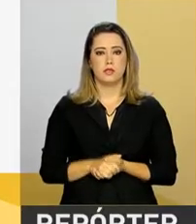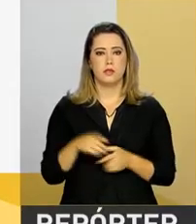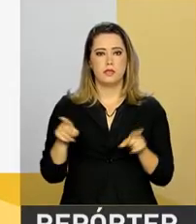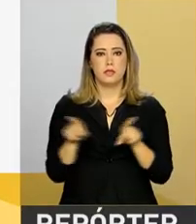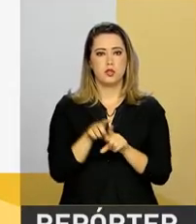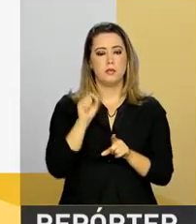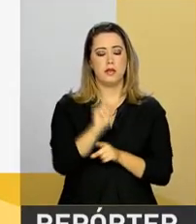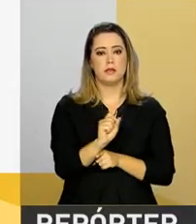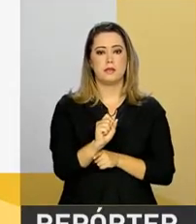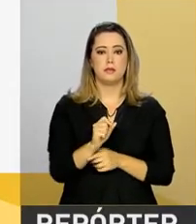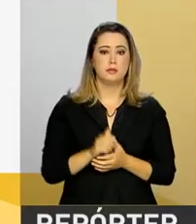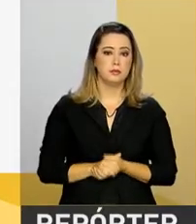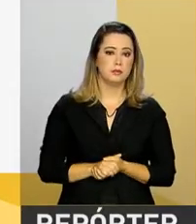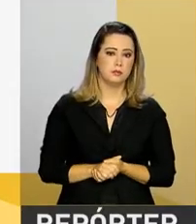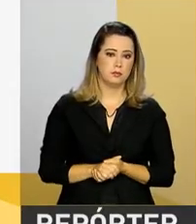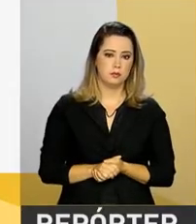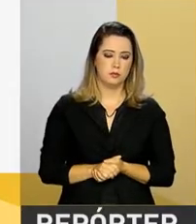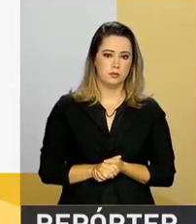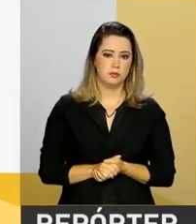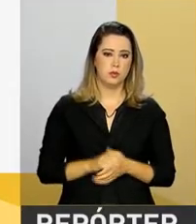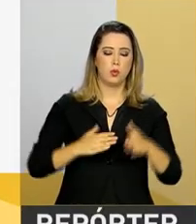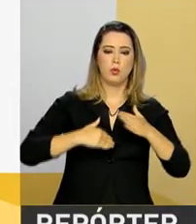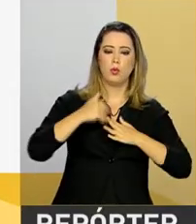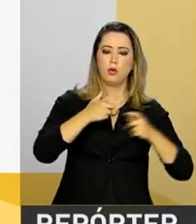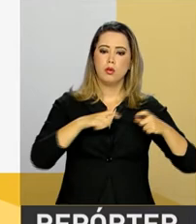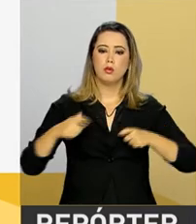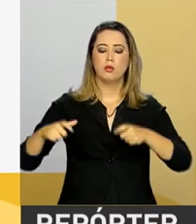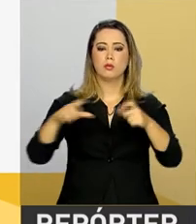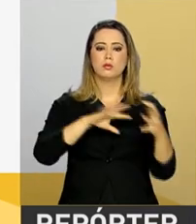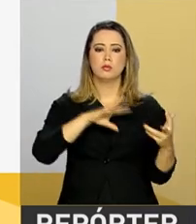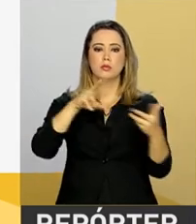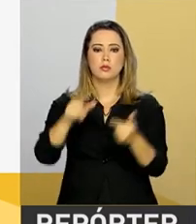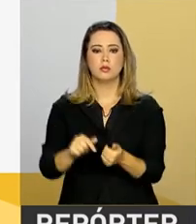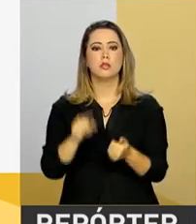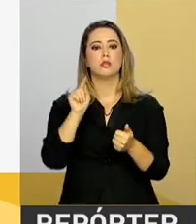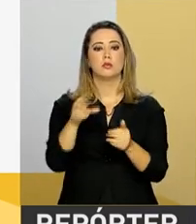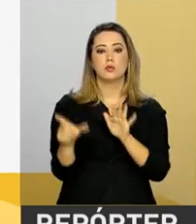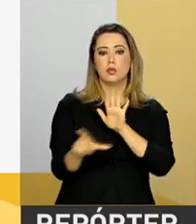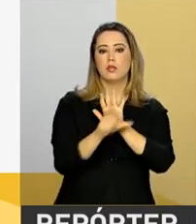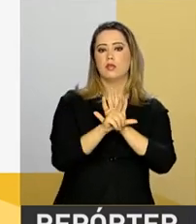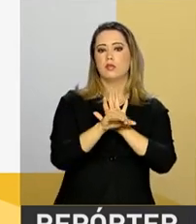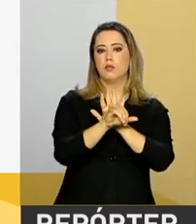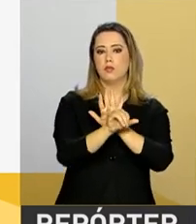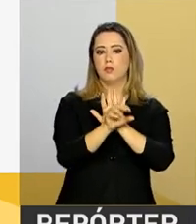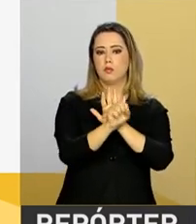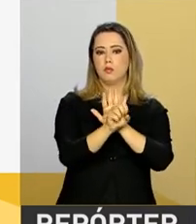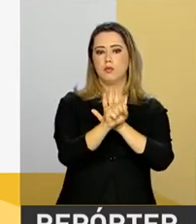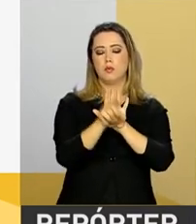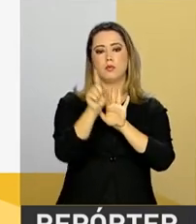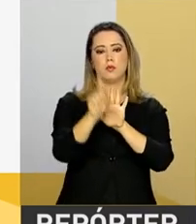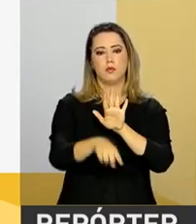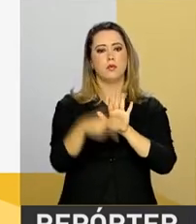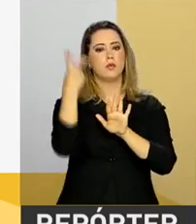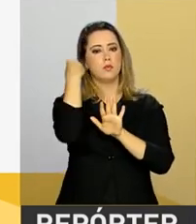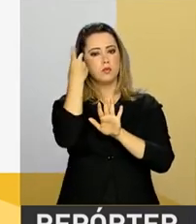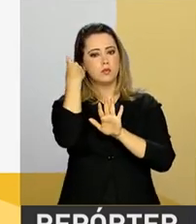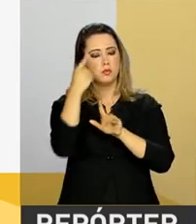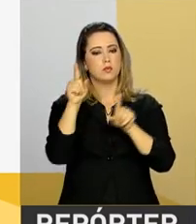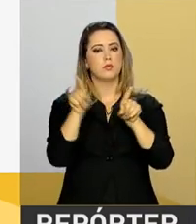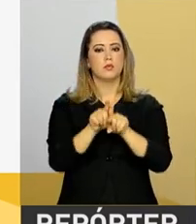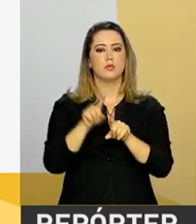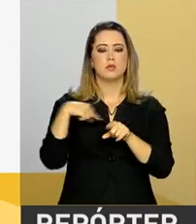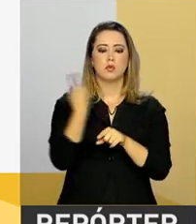a presidência em qualquer lugar do mundo o que é absolutamente futebol e nós já esperávamos